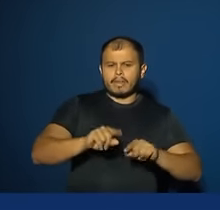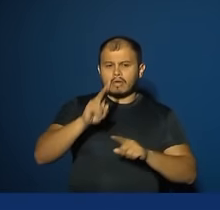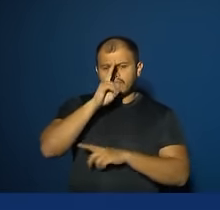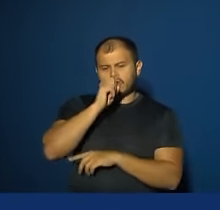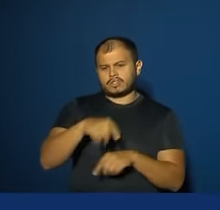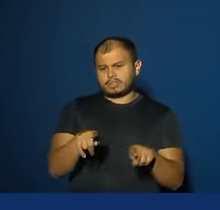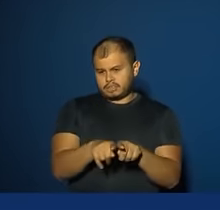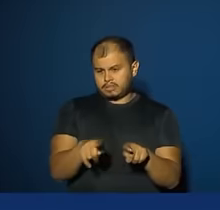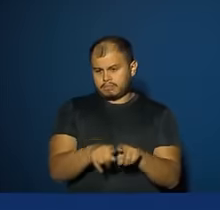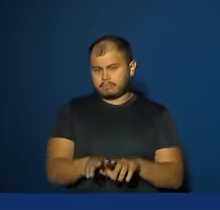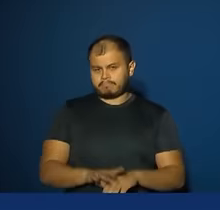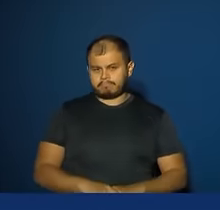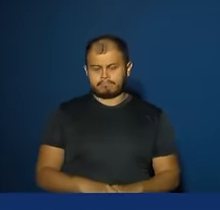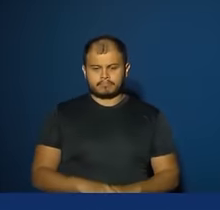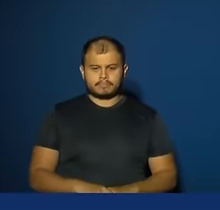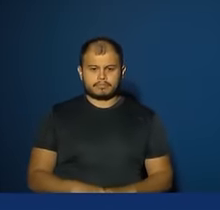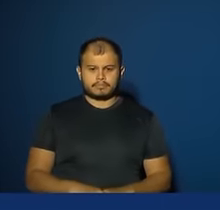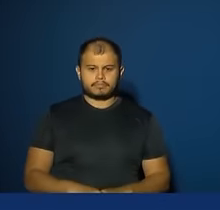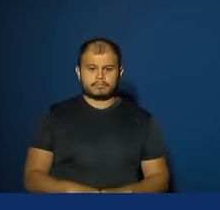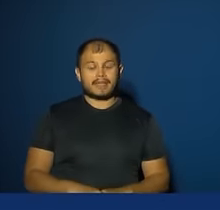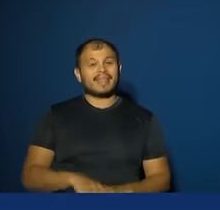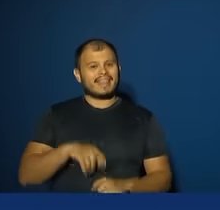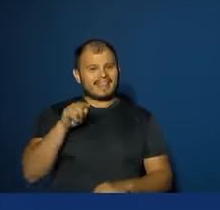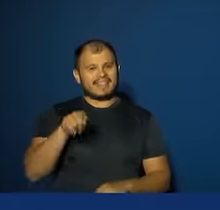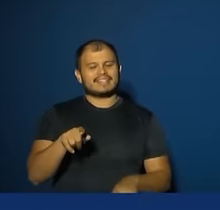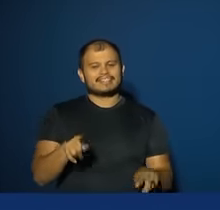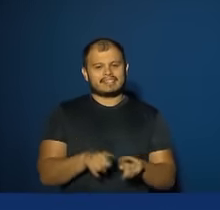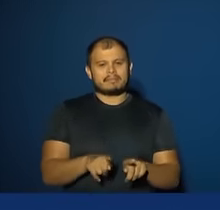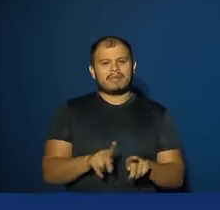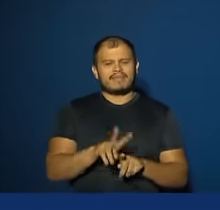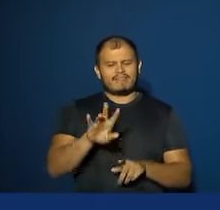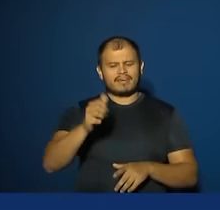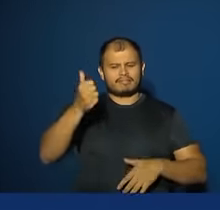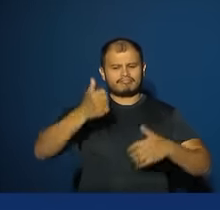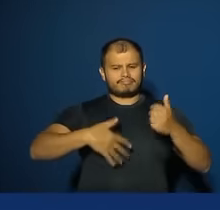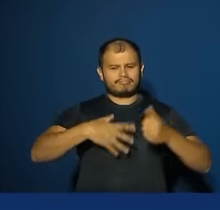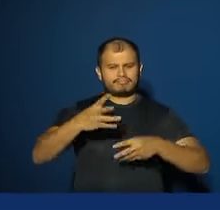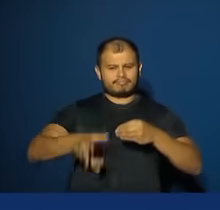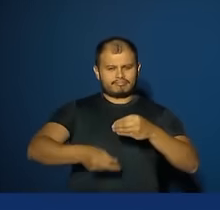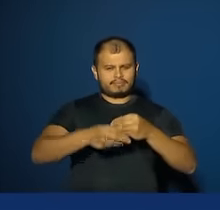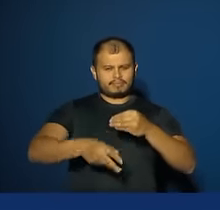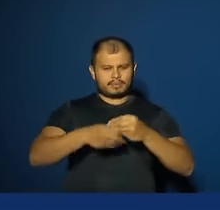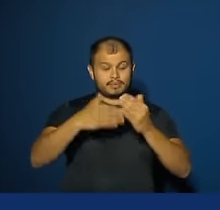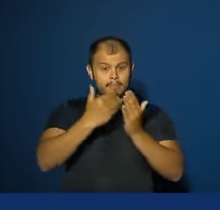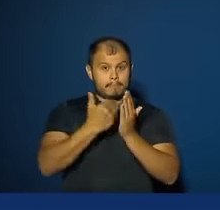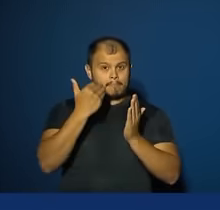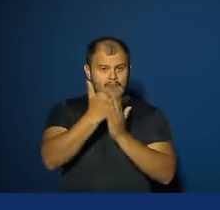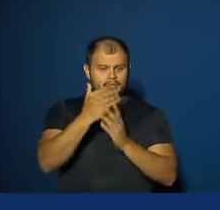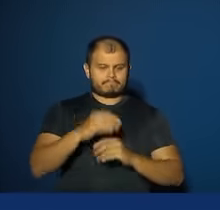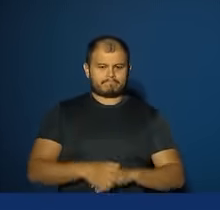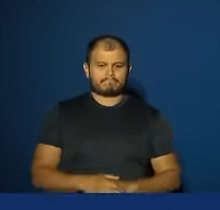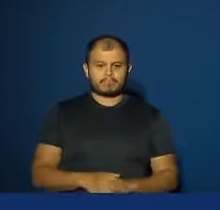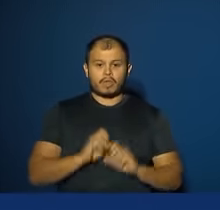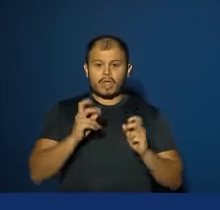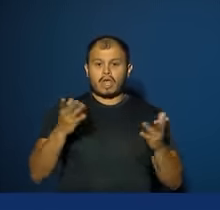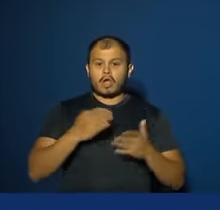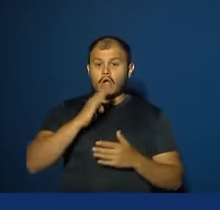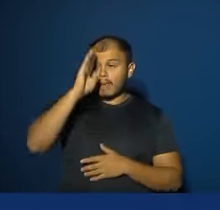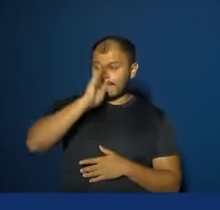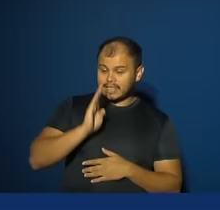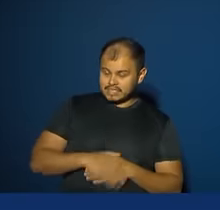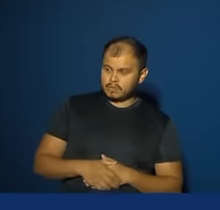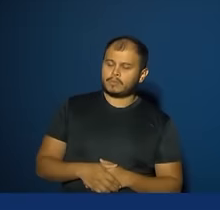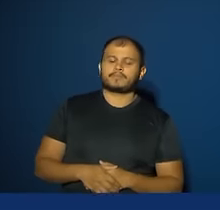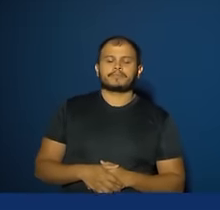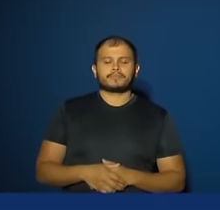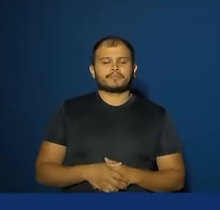agora. Essa vai ser até um ponto que a gente vai falar com um pouquinho mais de detalhe, Duda. Bom, eu quero passar para o Brasil. Obrigada. Quero passar